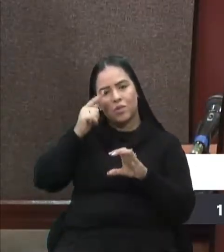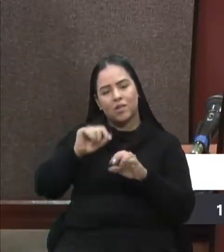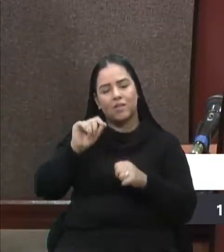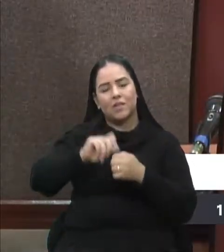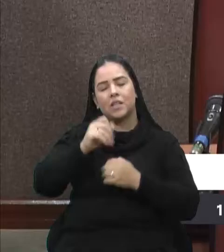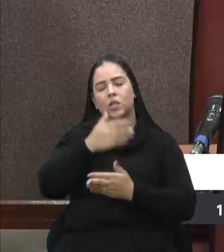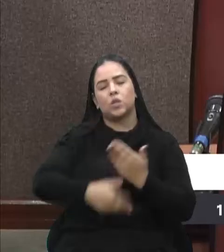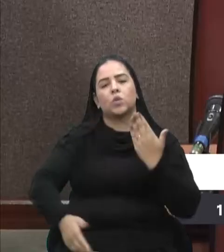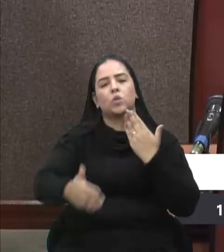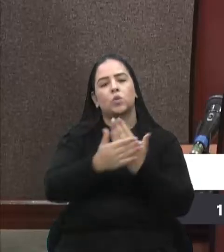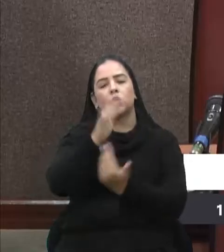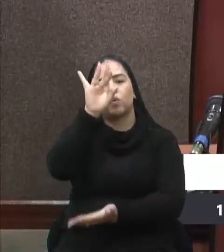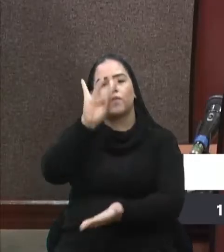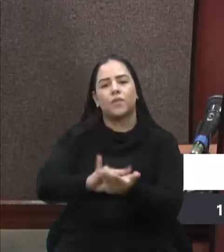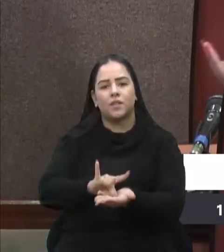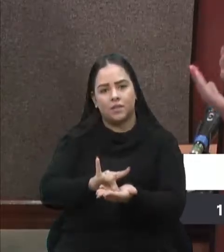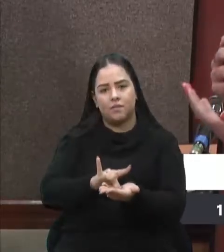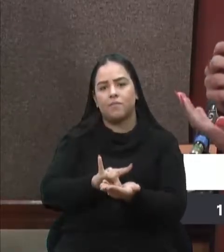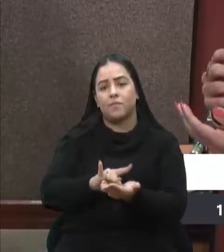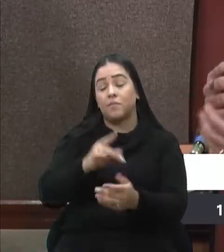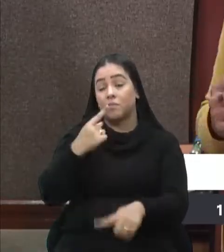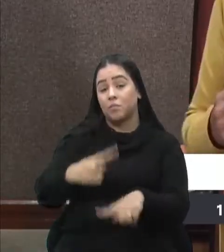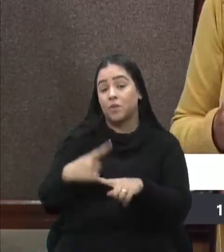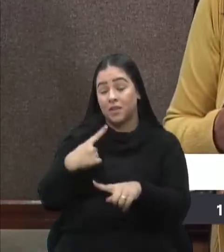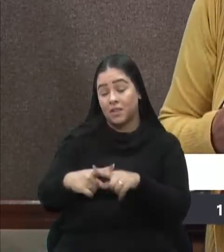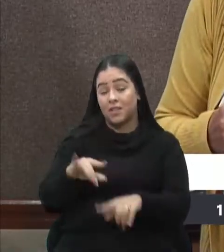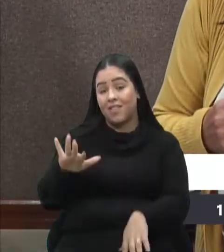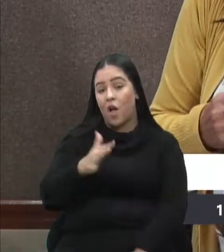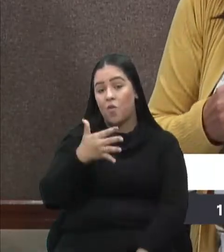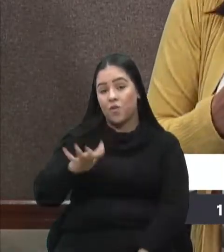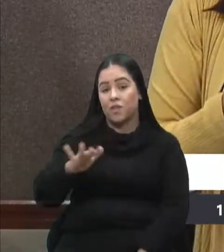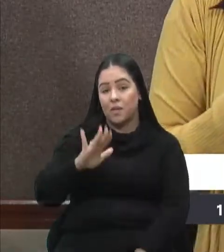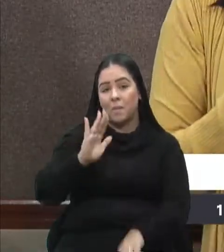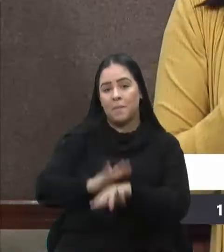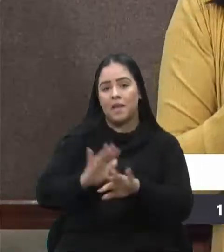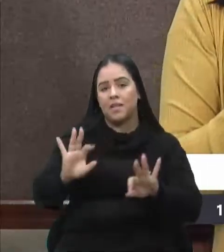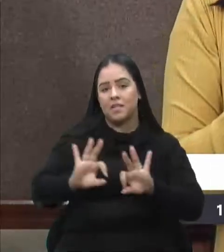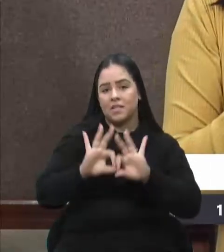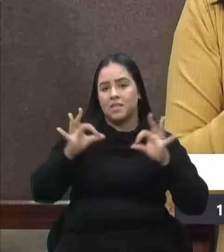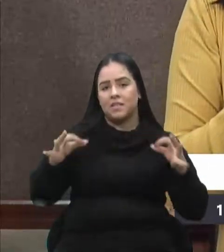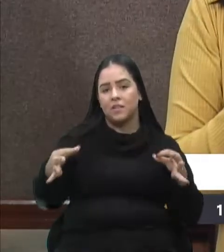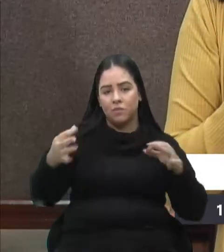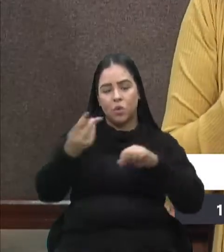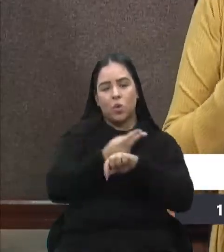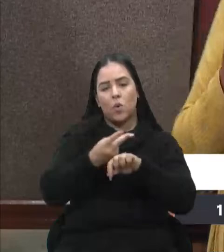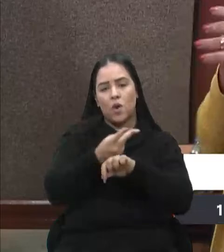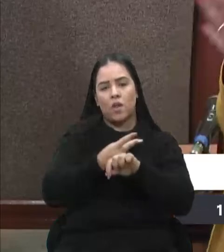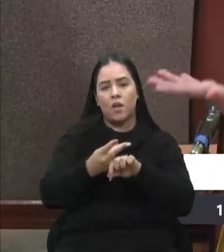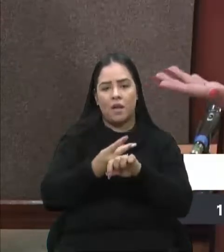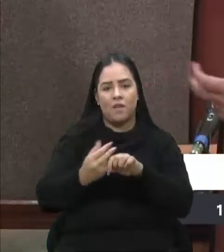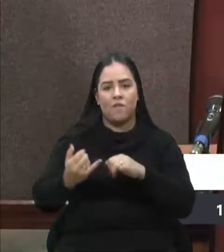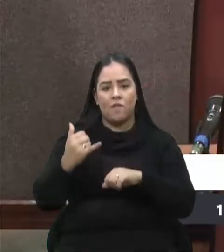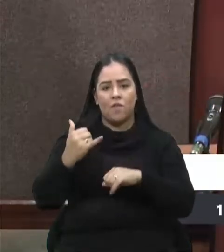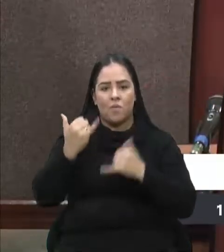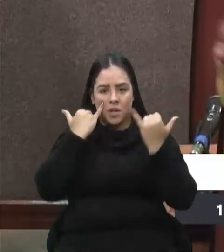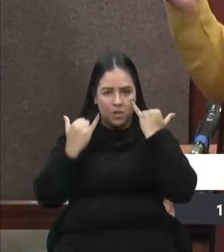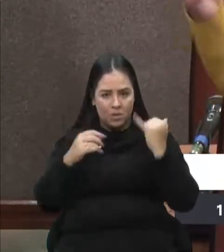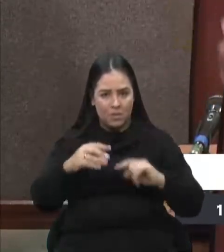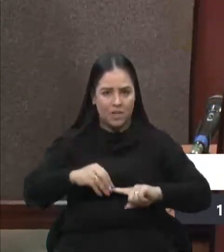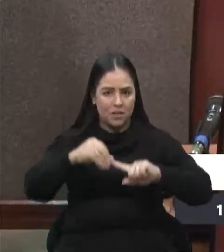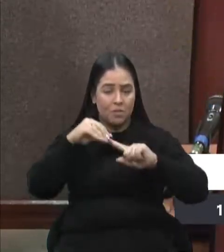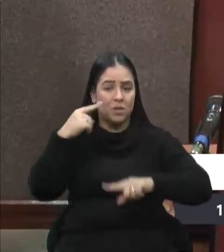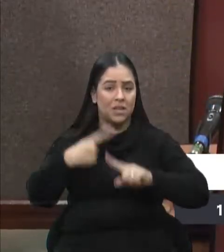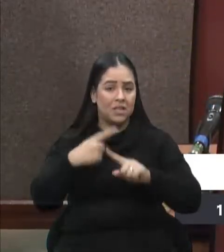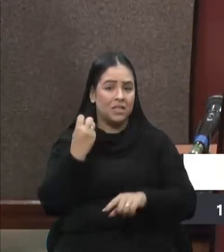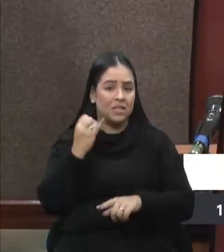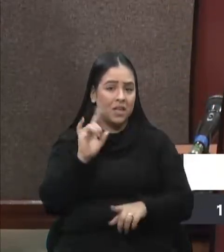tudo isso oficialmente em algo que talvez fosse muito mais simples, buscar as principais informações, e aí a gente até adianta o serviço, porque se tu encontrar